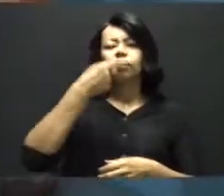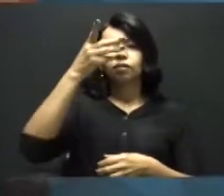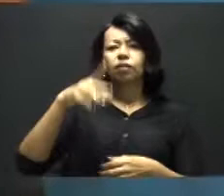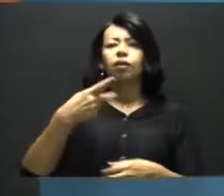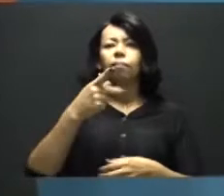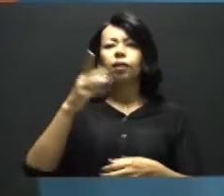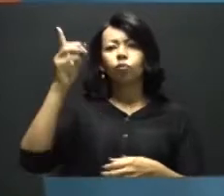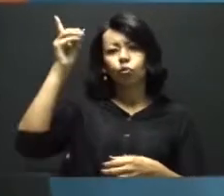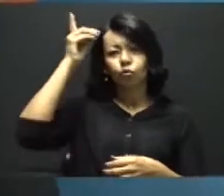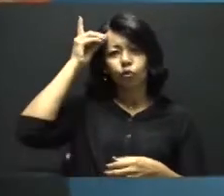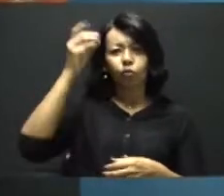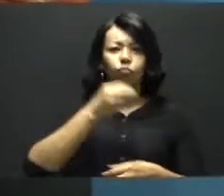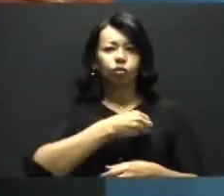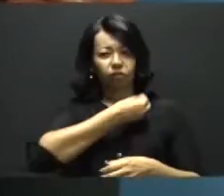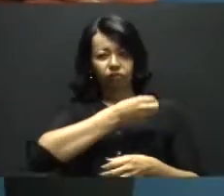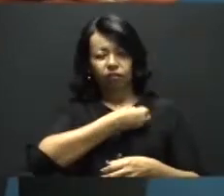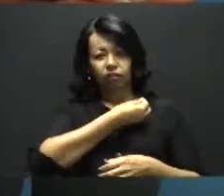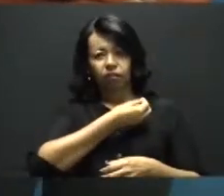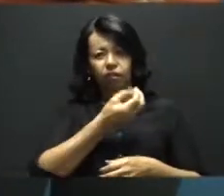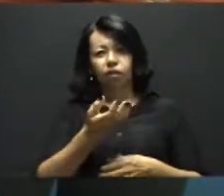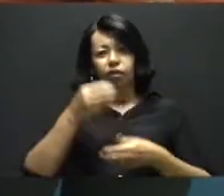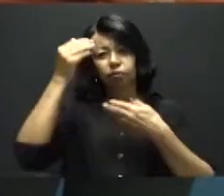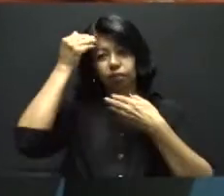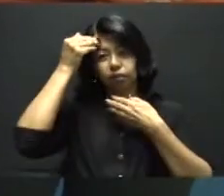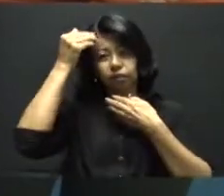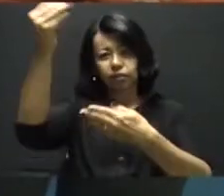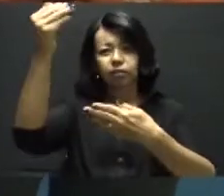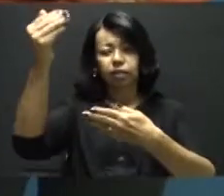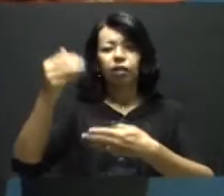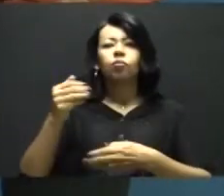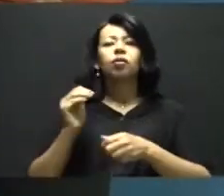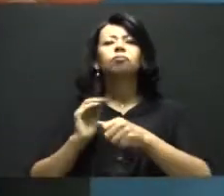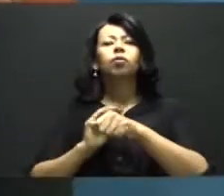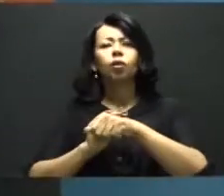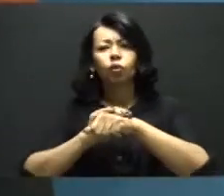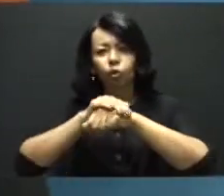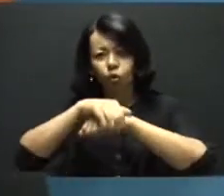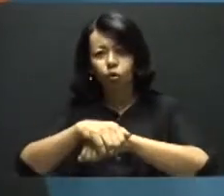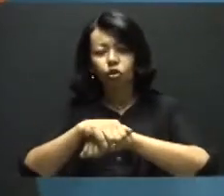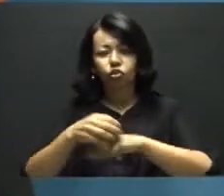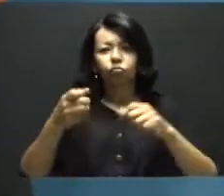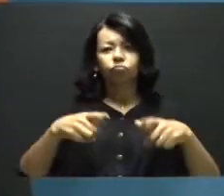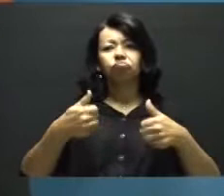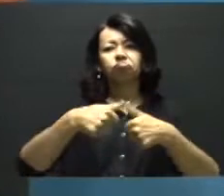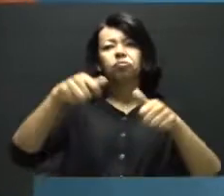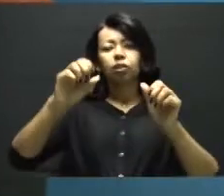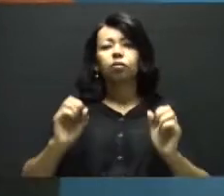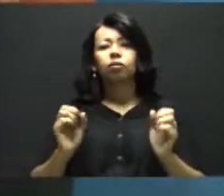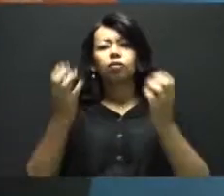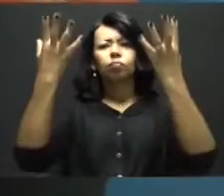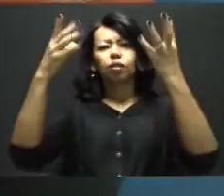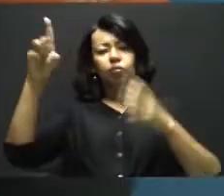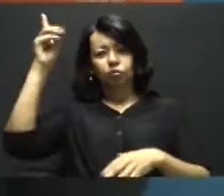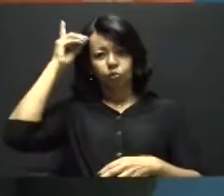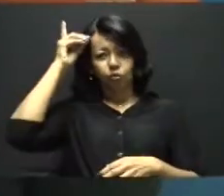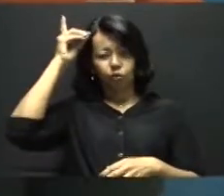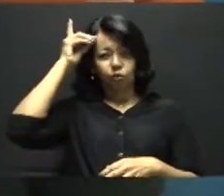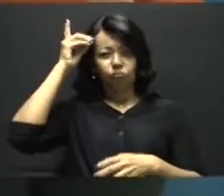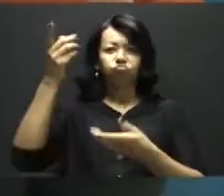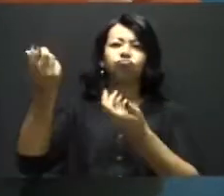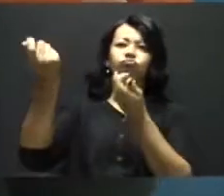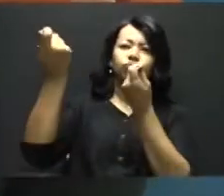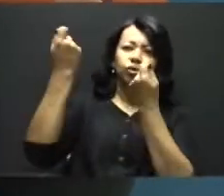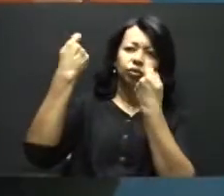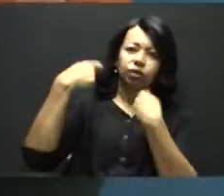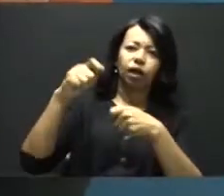da vida senhor nós queremos agradecer por este brasil a noite senhor na qual nós estamos aqui celebrando o dom que temos das